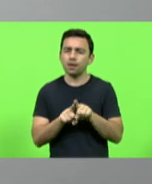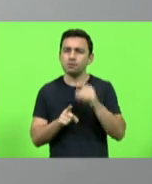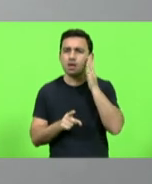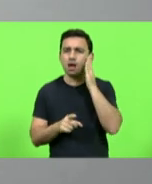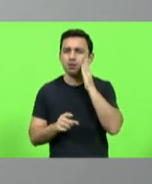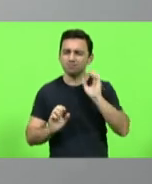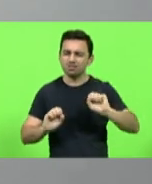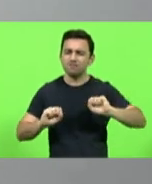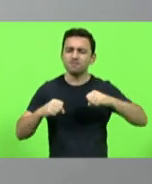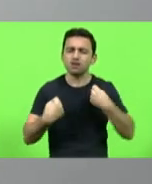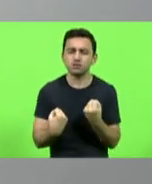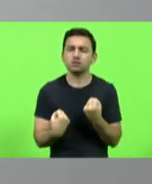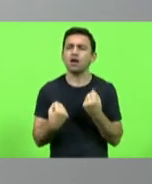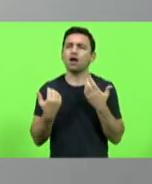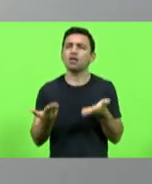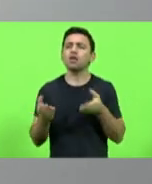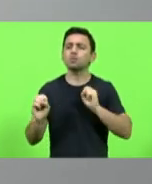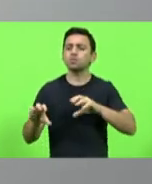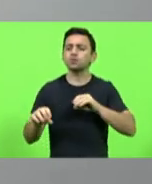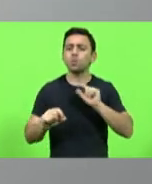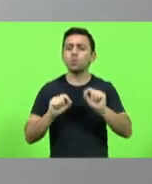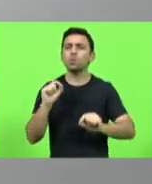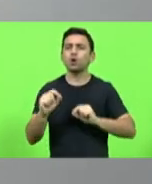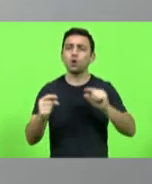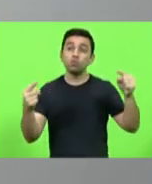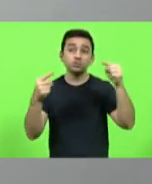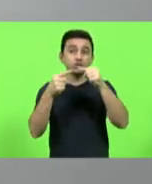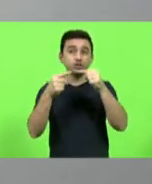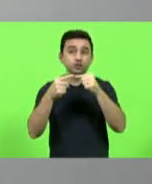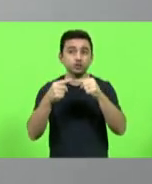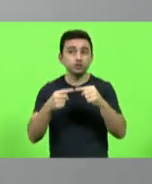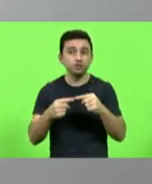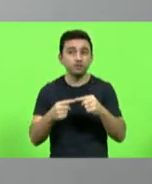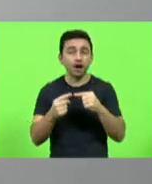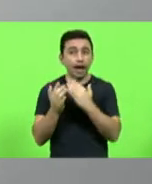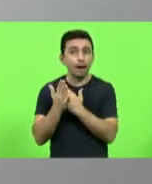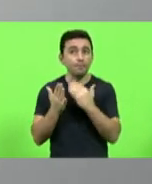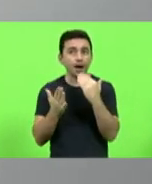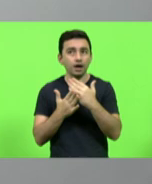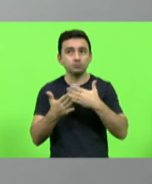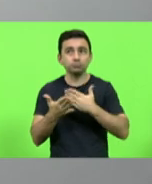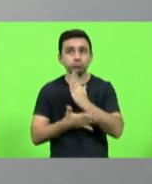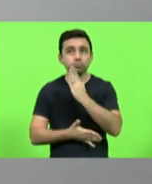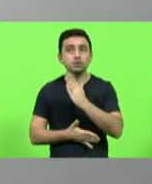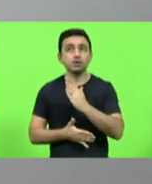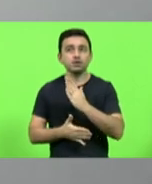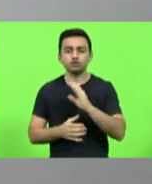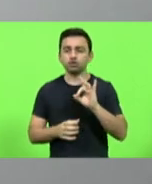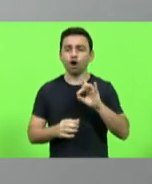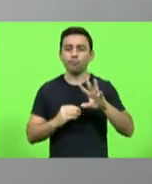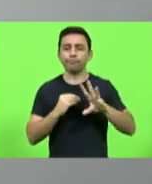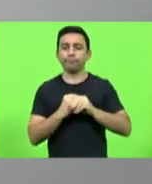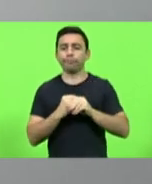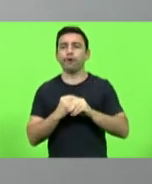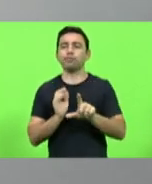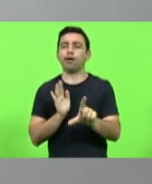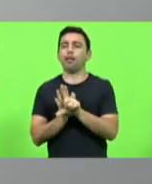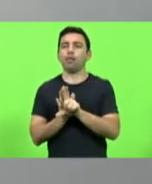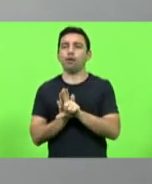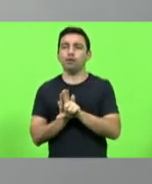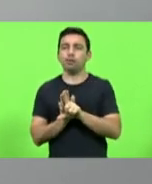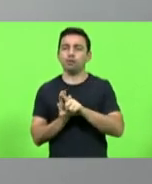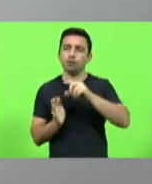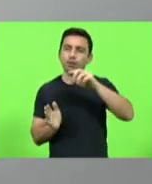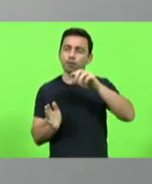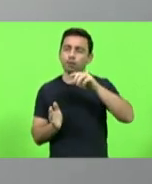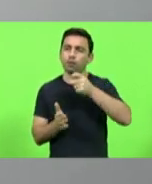defendida, né? Então, os nossos objetivos, eles ultrapassam, portanto, a simples implementação da lei, né? Se voltam também